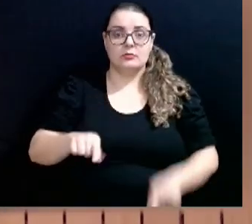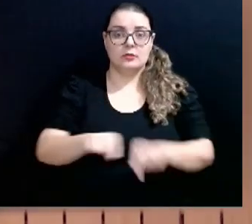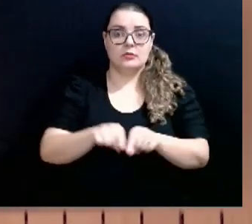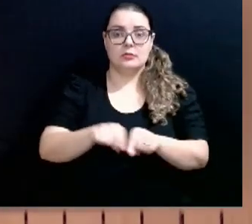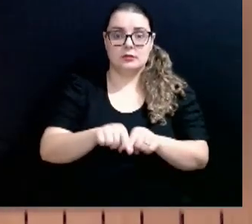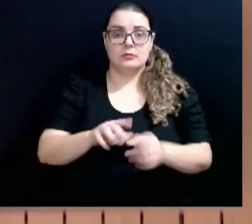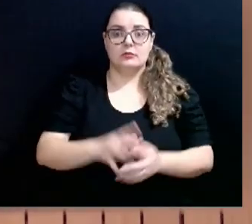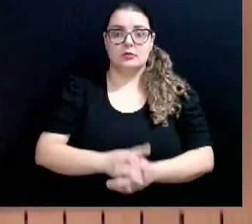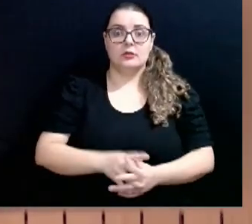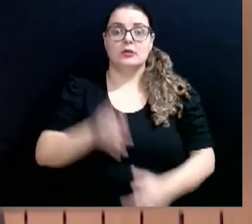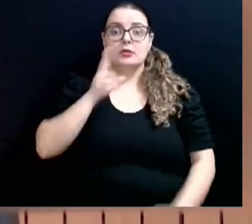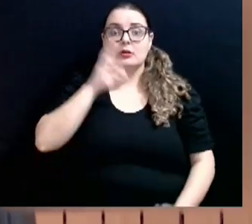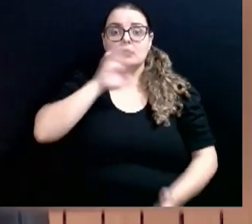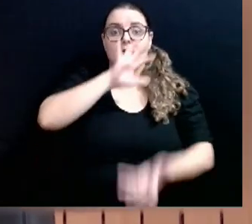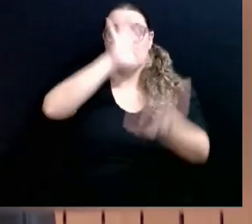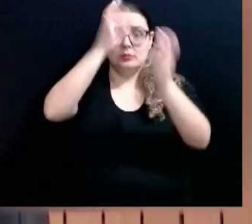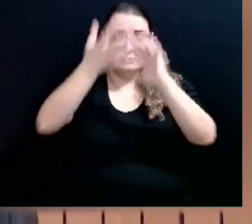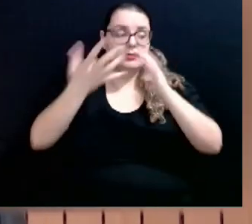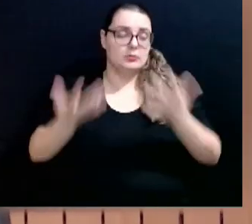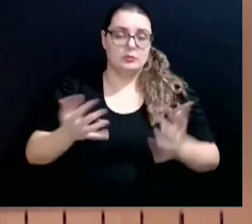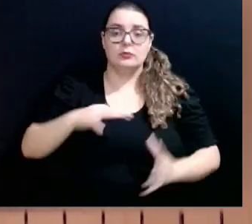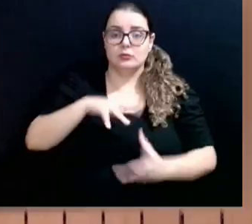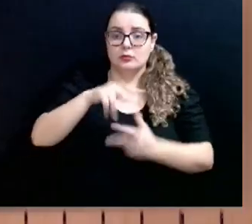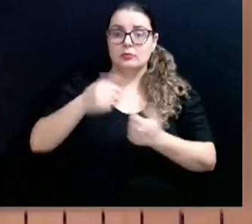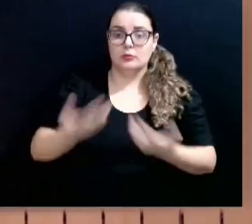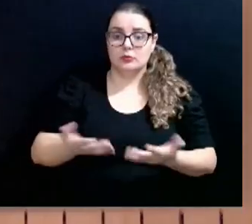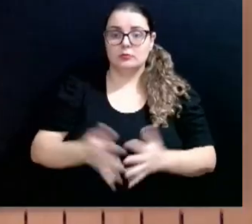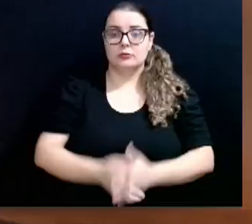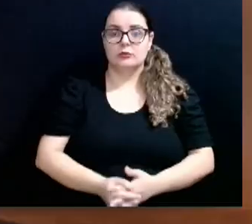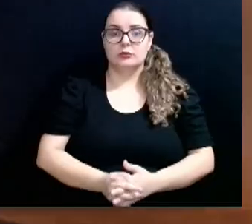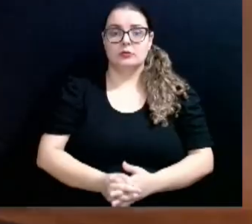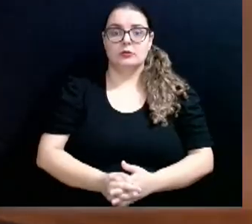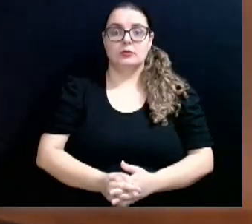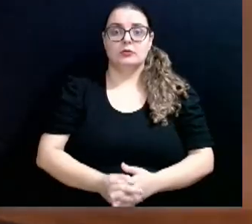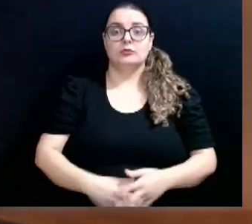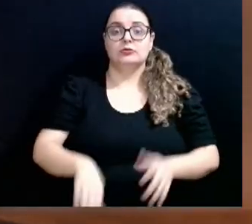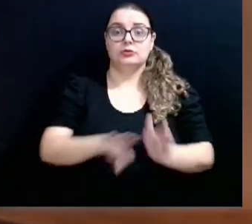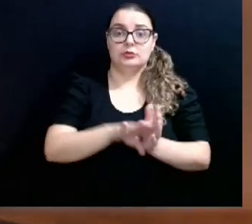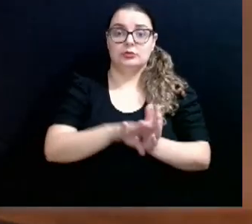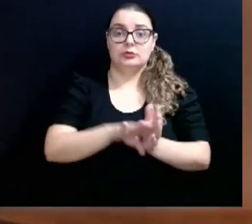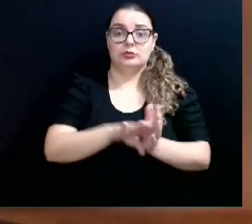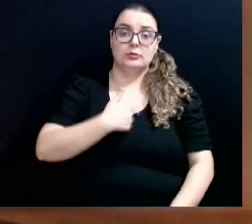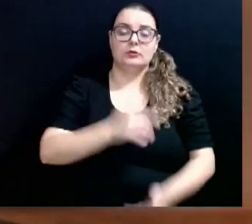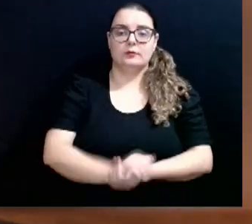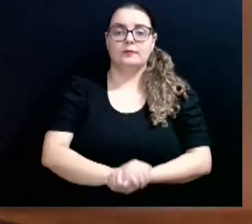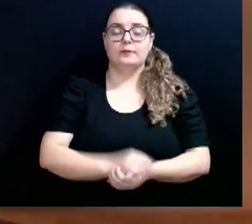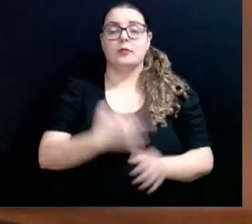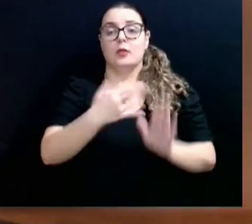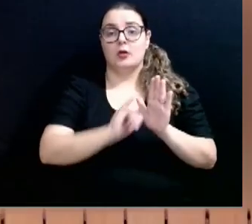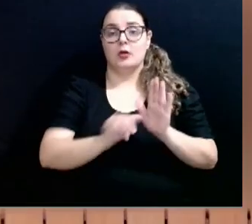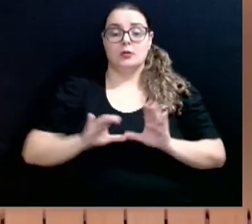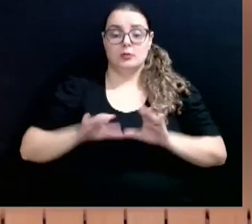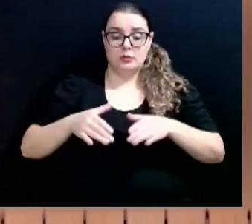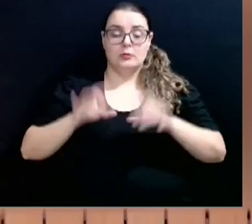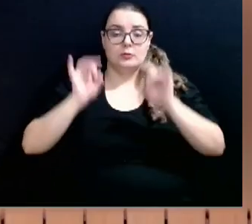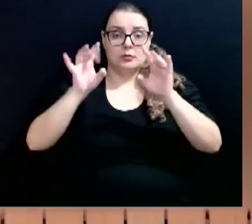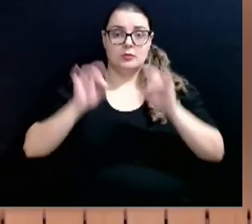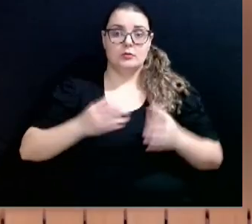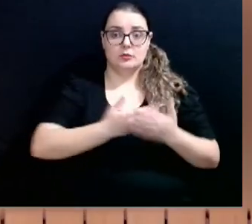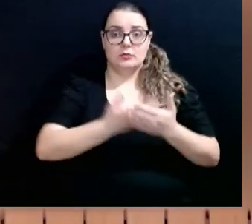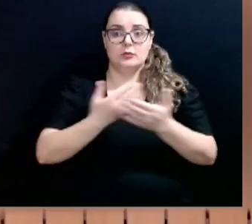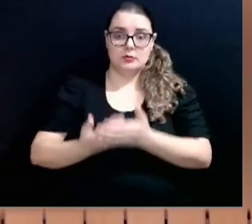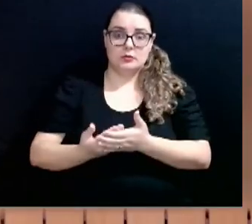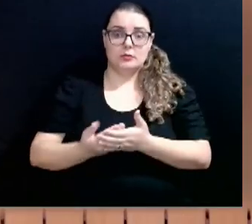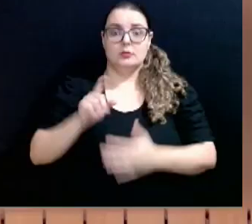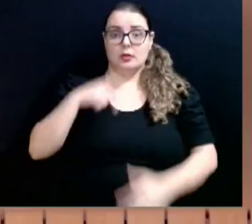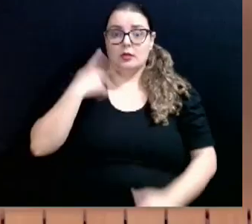esses efeitos climáticos, né, no mundo mundial, batendo na nossa porta. O relator da Comissão Especial de Estudos vai ser o vereador